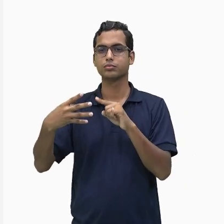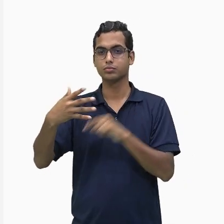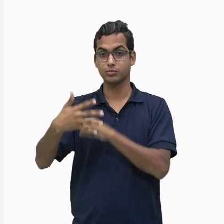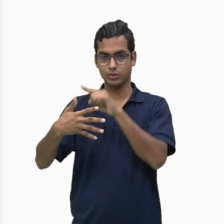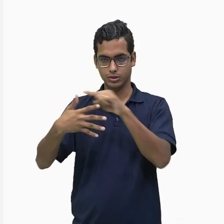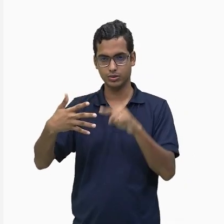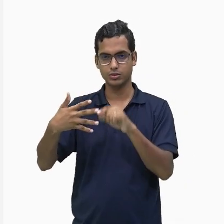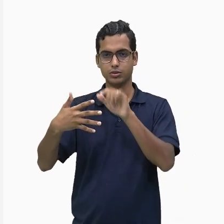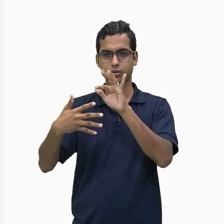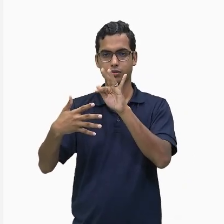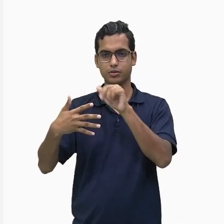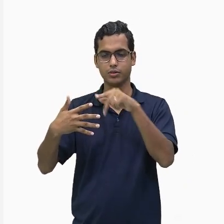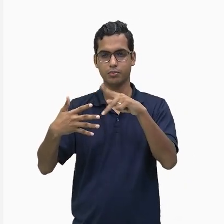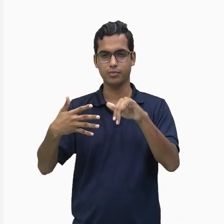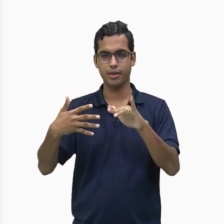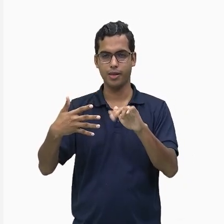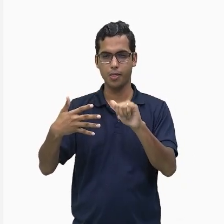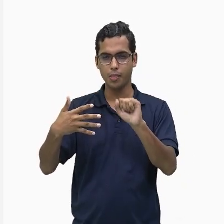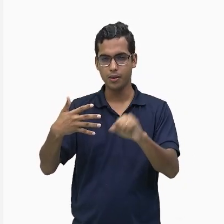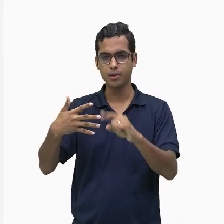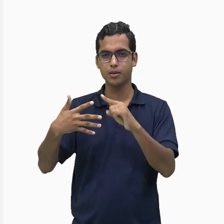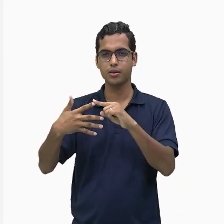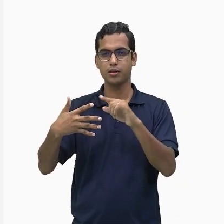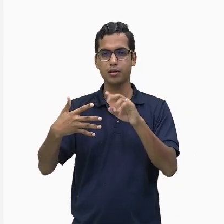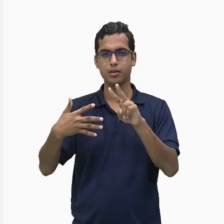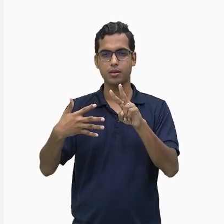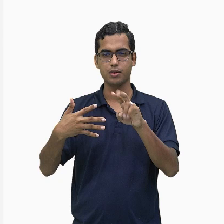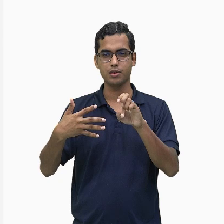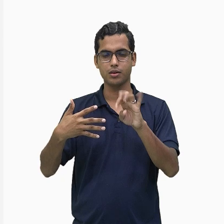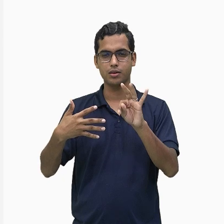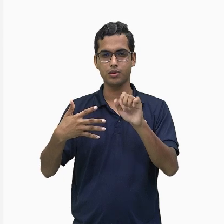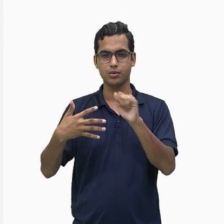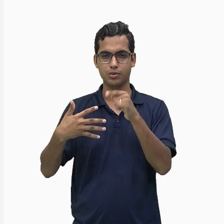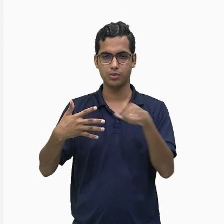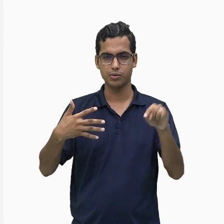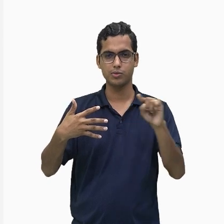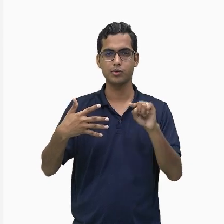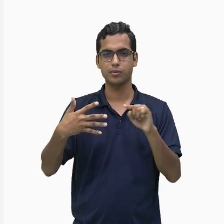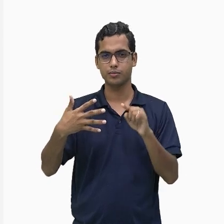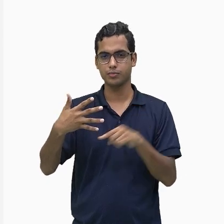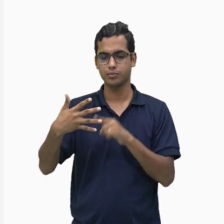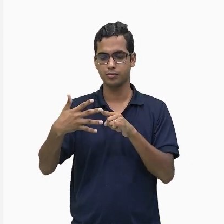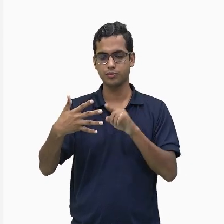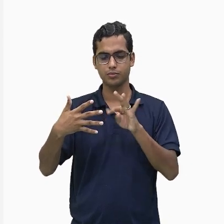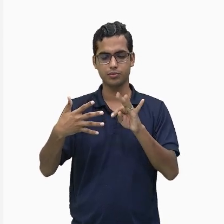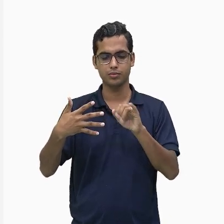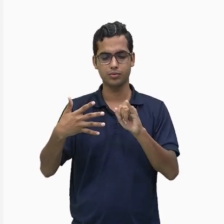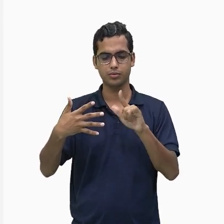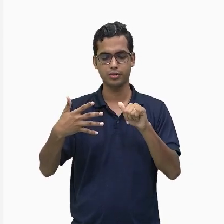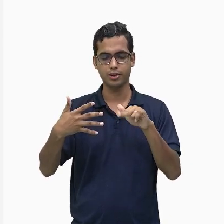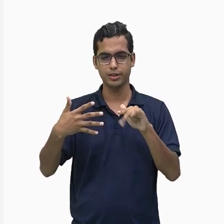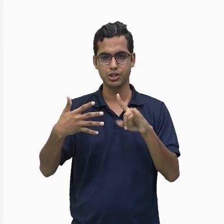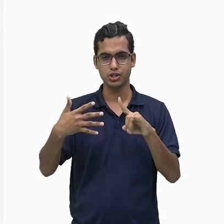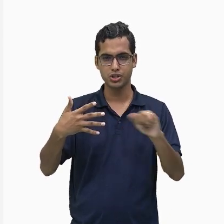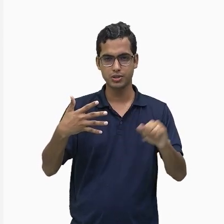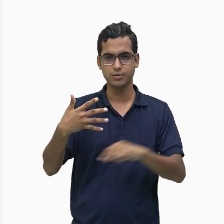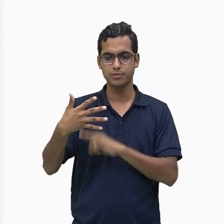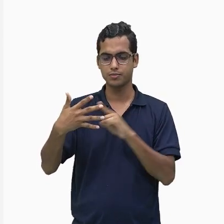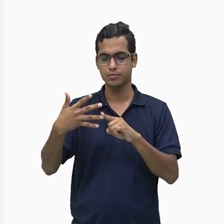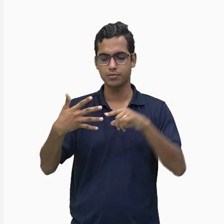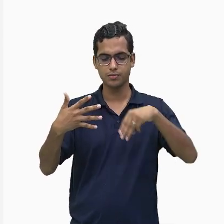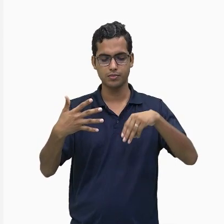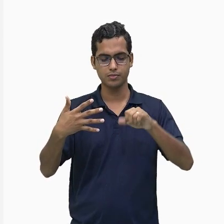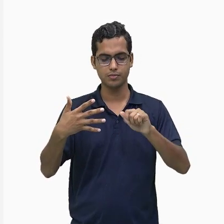Malásia, Filipinas, Tailândia e Vietnã, né, que acabaram formando